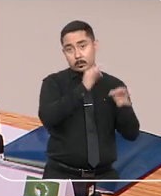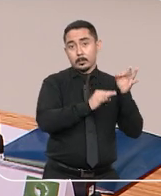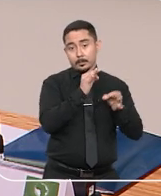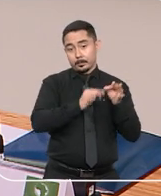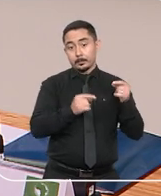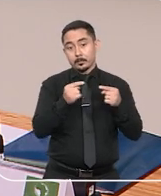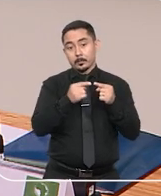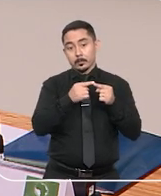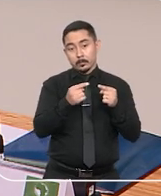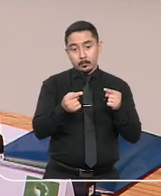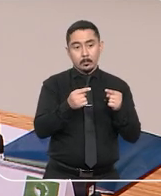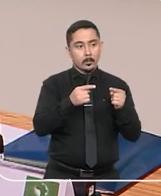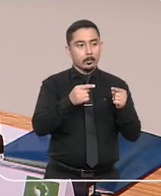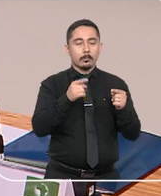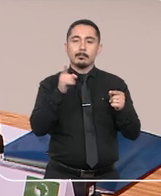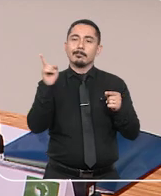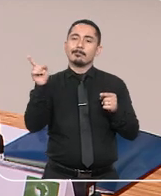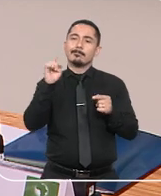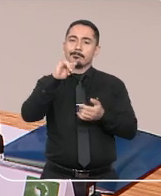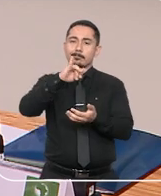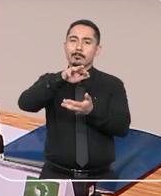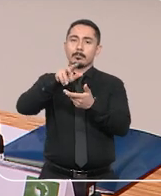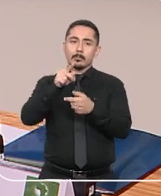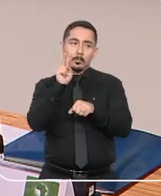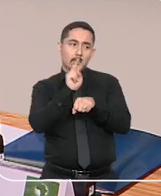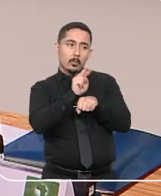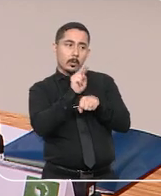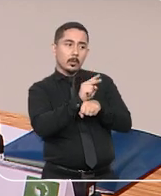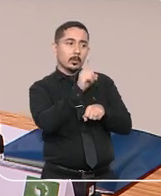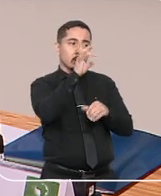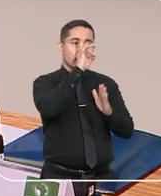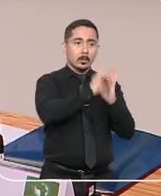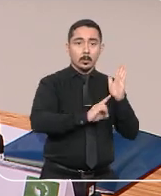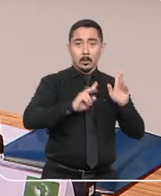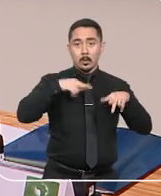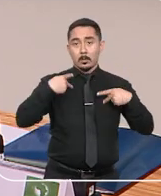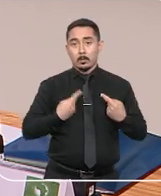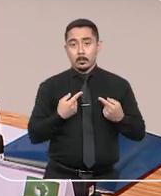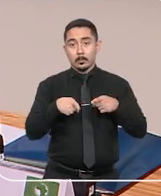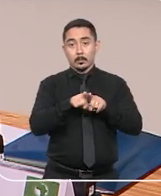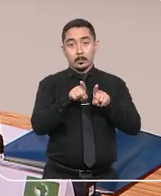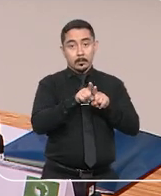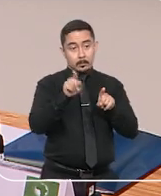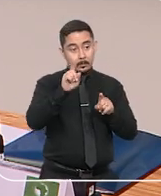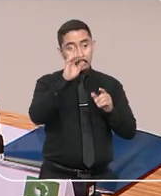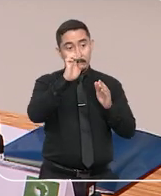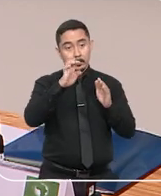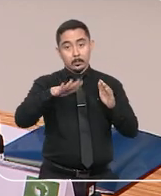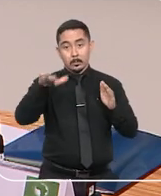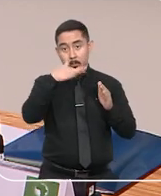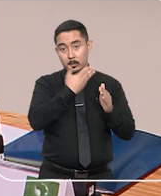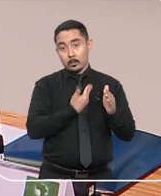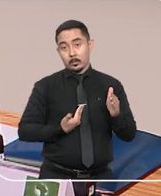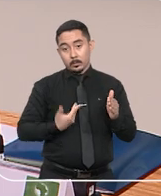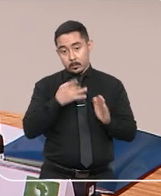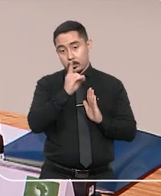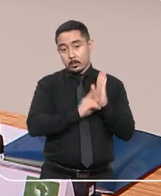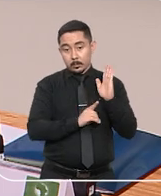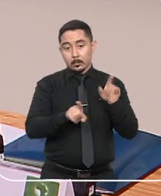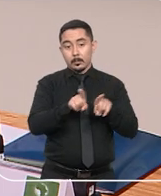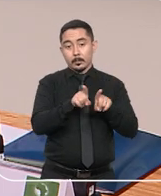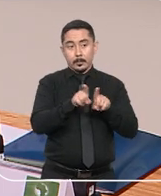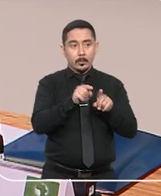cooperação judicial são crime organizado internacional, a proteção dos direitos humanos e do Estado de Direito, além de meio ambiente,